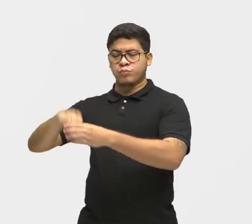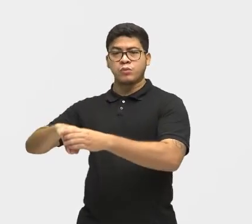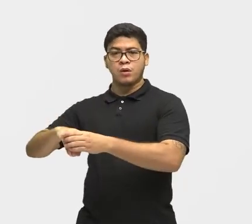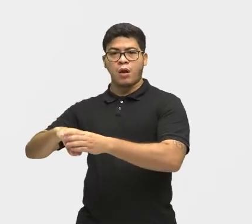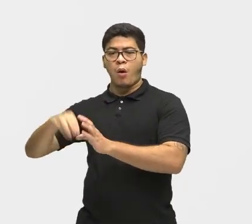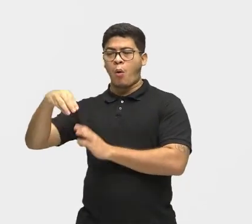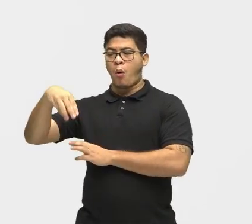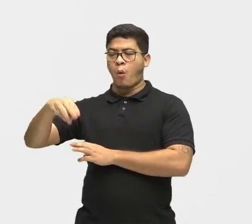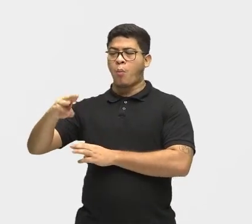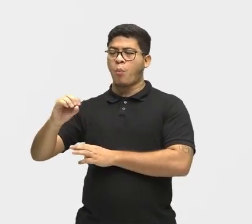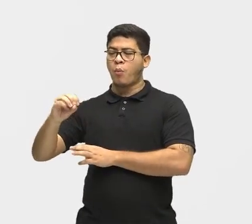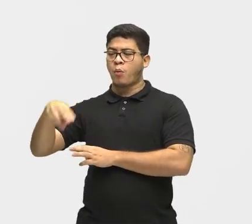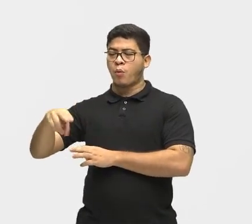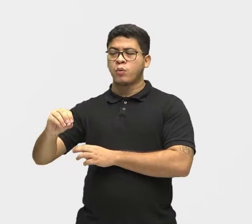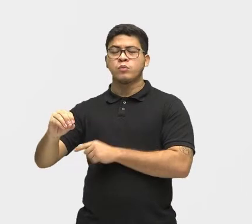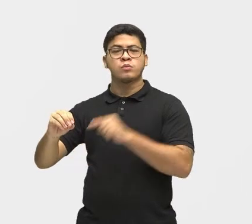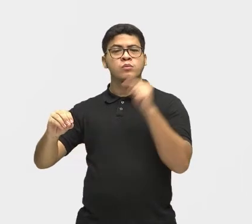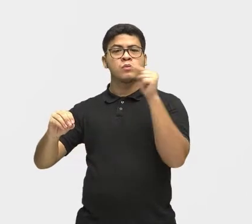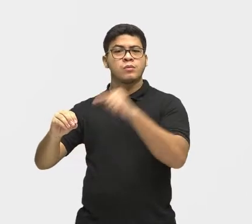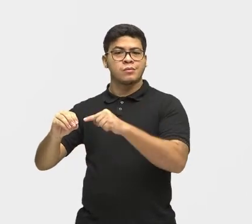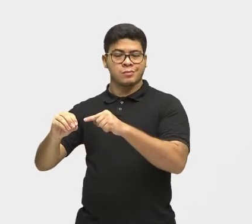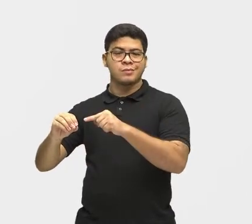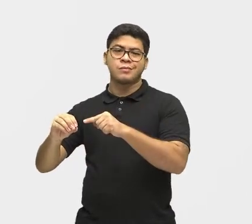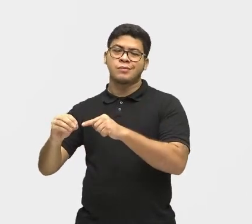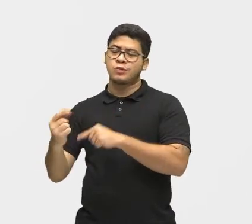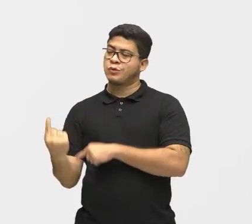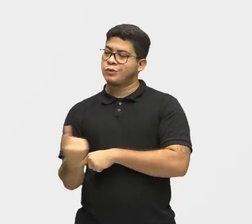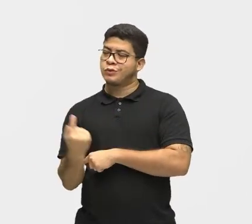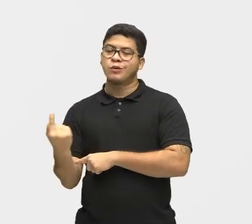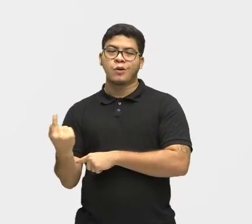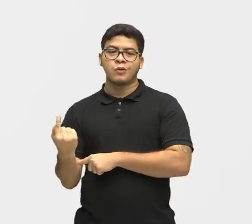dizendo aí, né? Feita só de um cotilédon. Vamos lá.